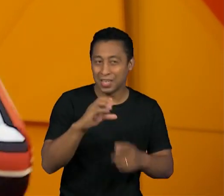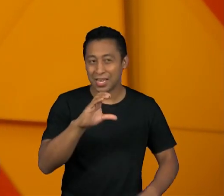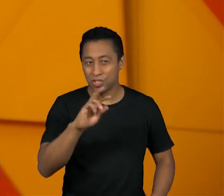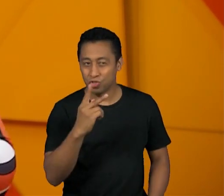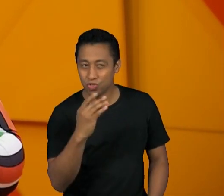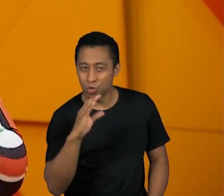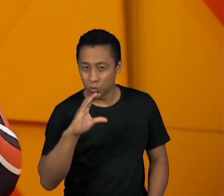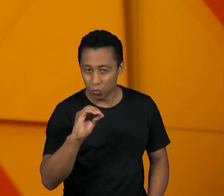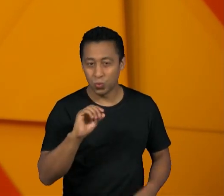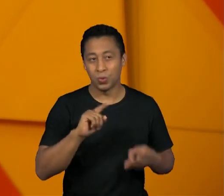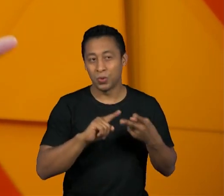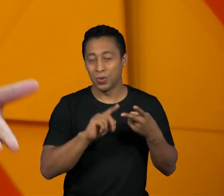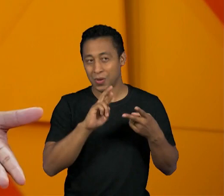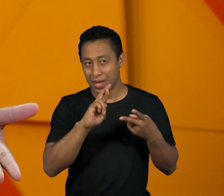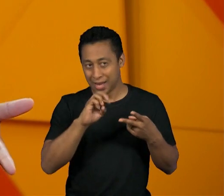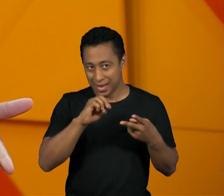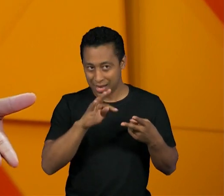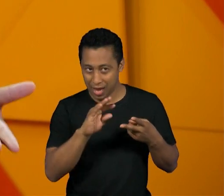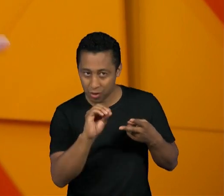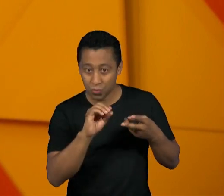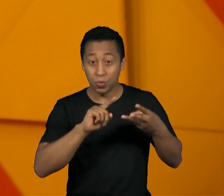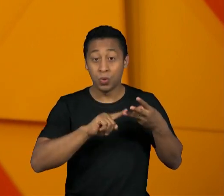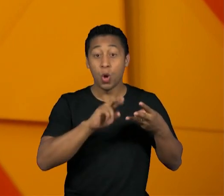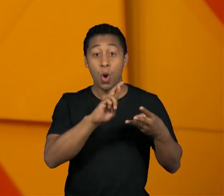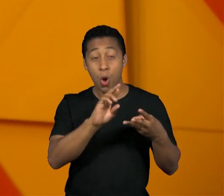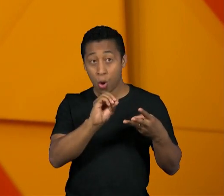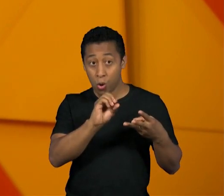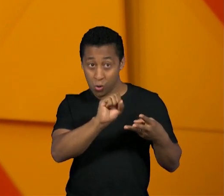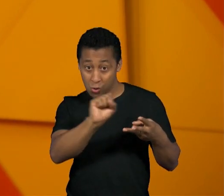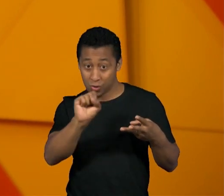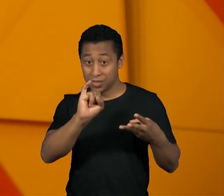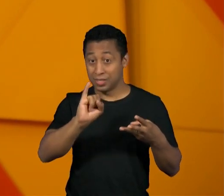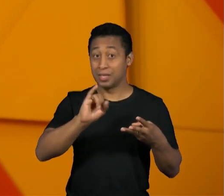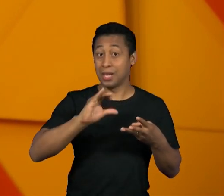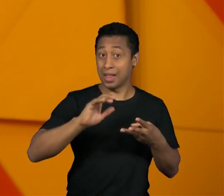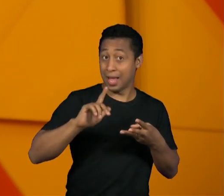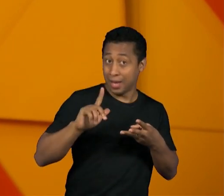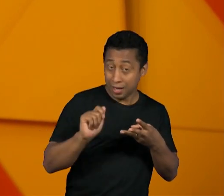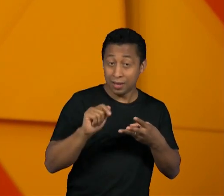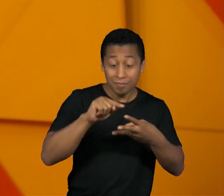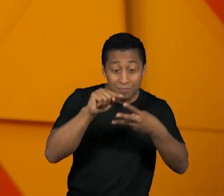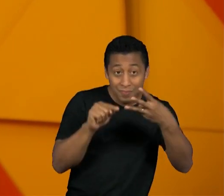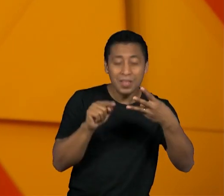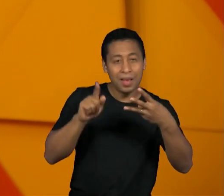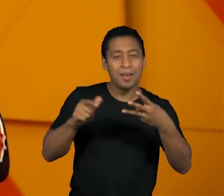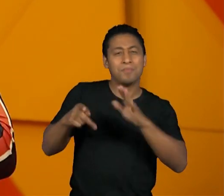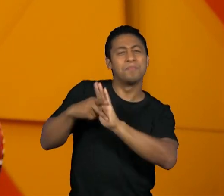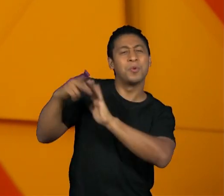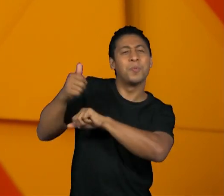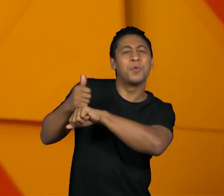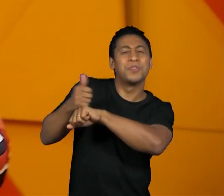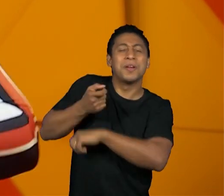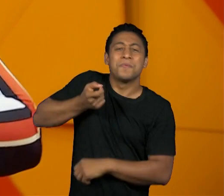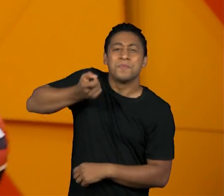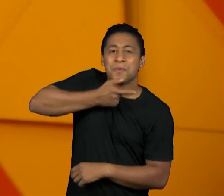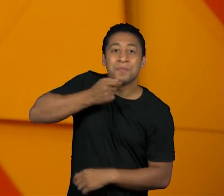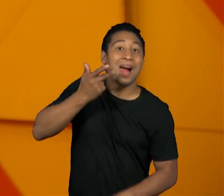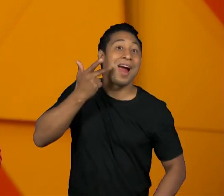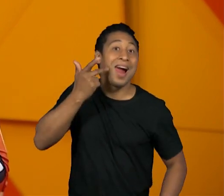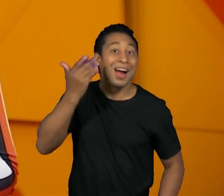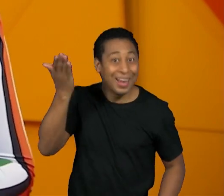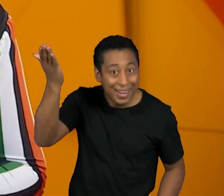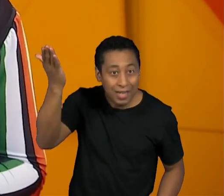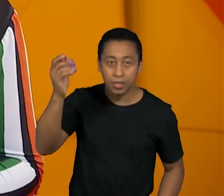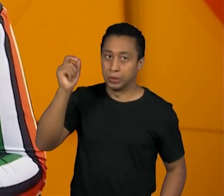Renato Aragão, Rosicléia, são só alguns nomes do humor cearense. Aliás, esse é um traço muito forte